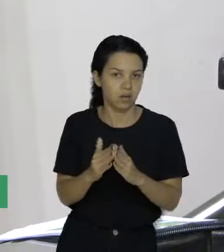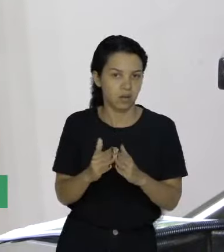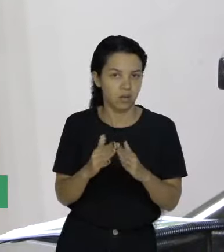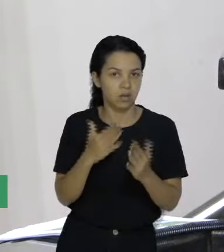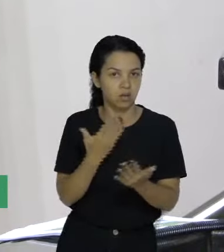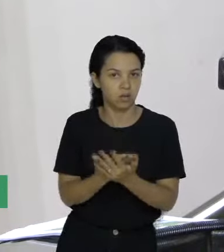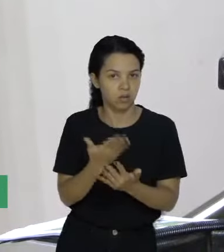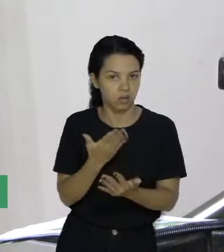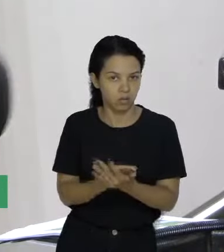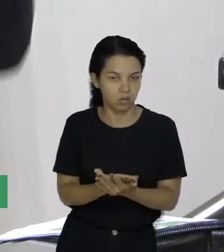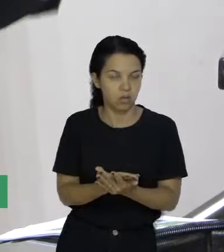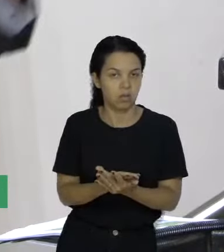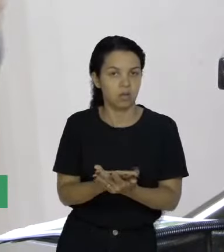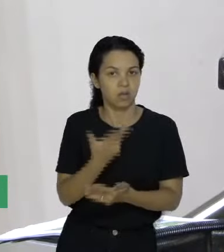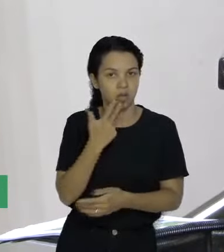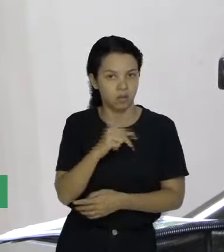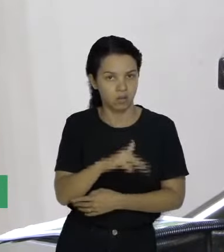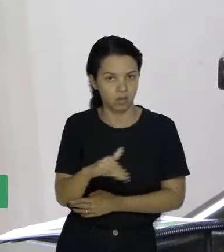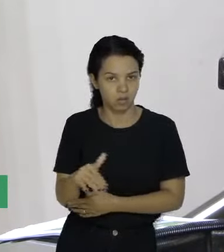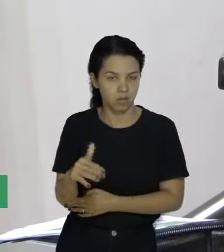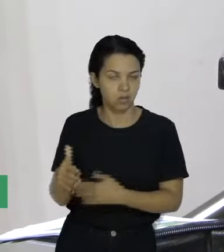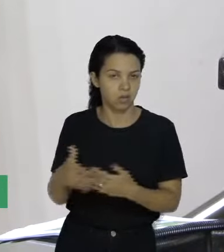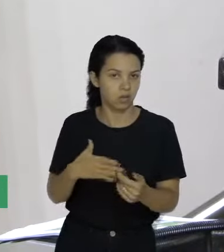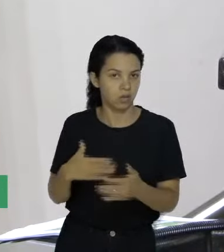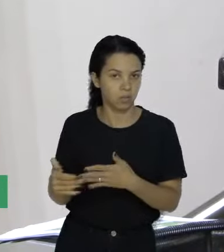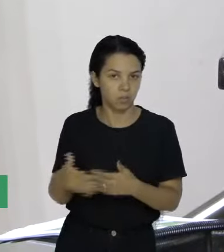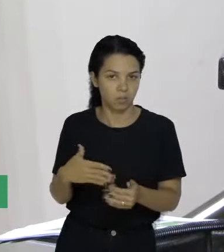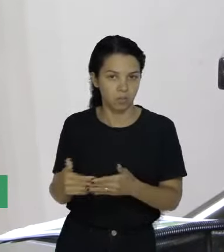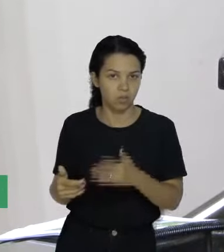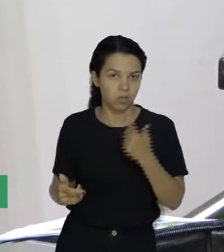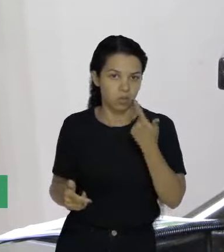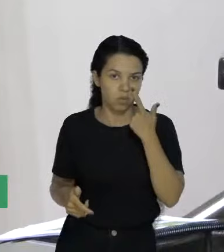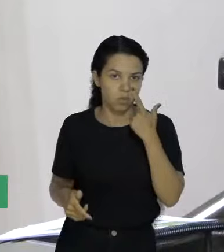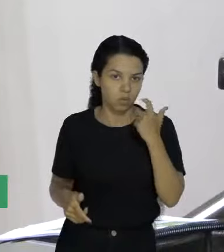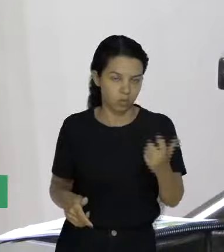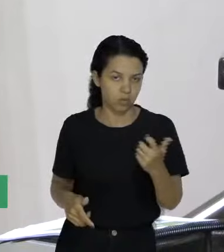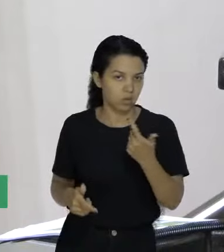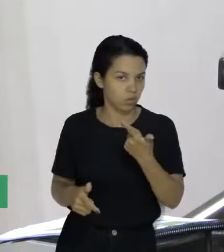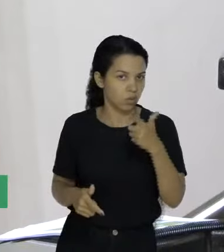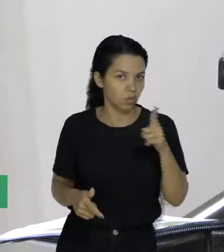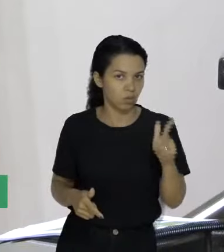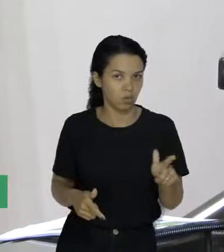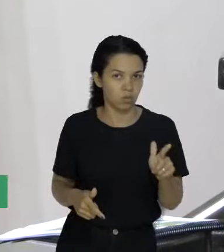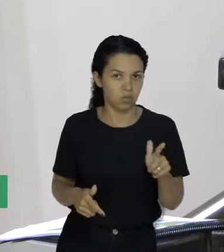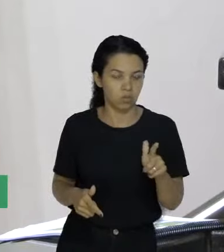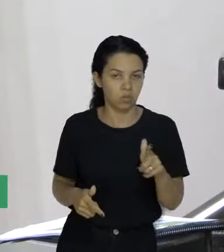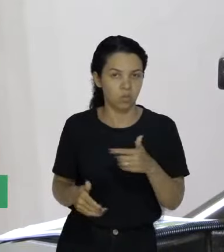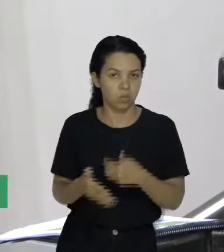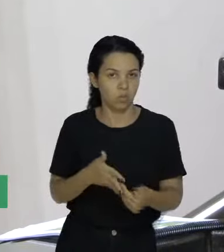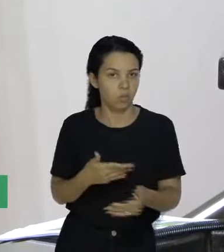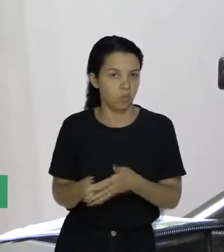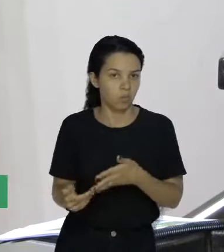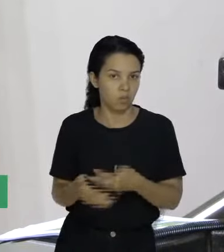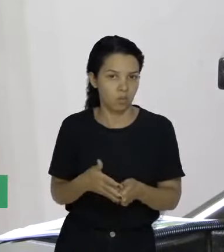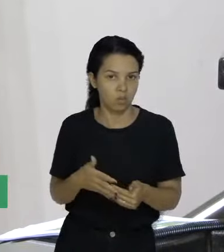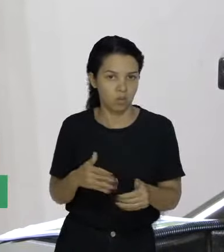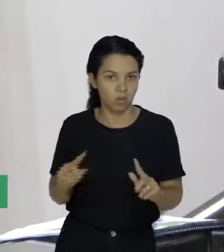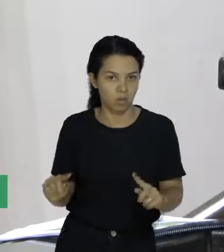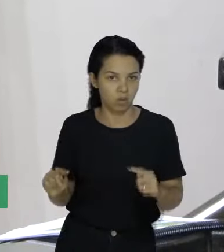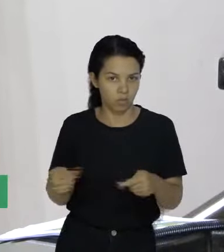escola acima de qualquer outro interesse ou de qualquer outro conflito